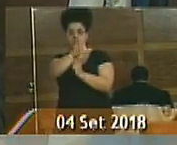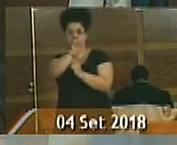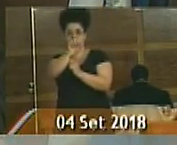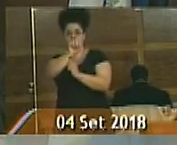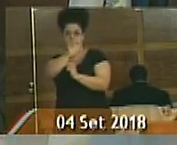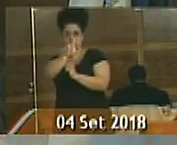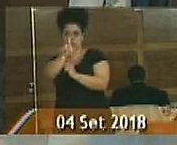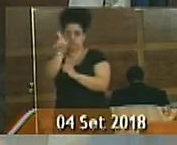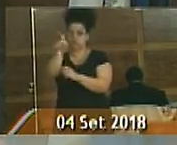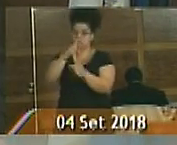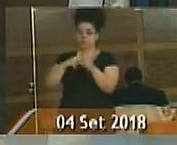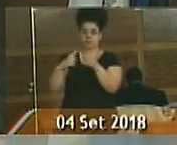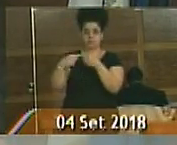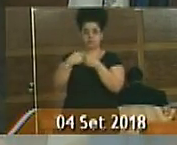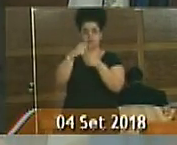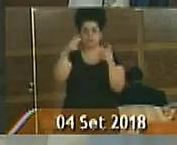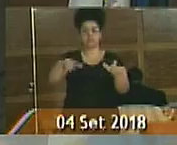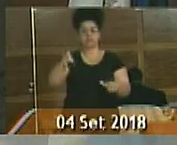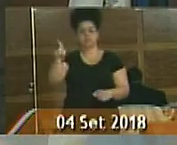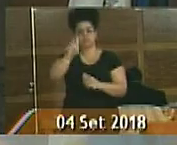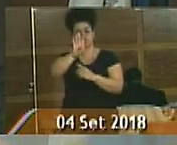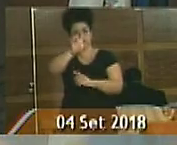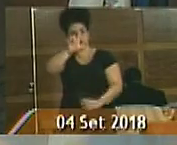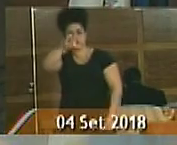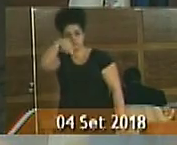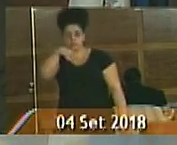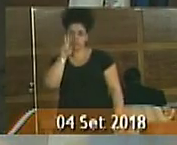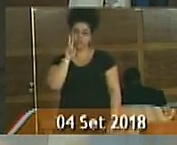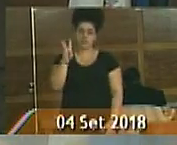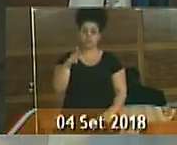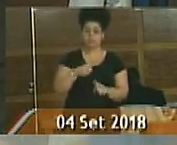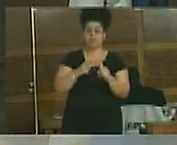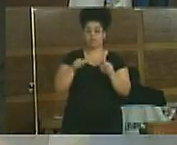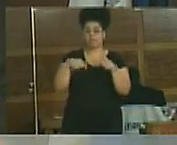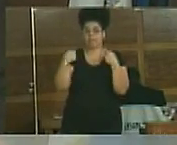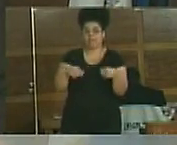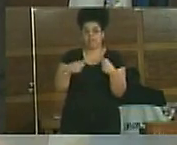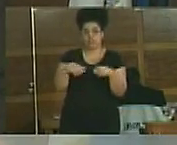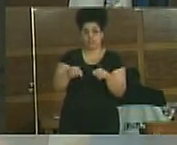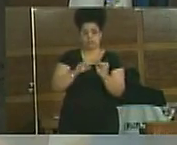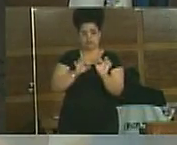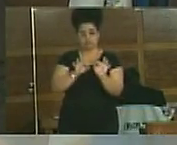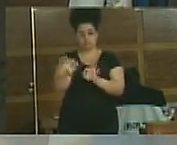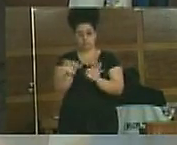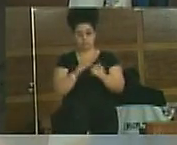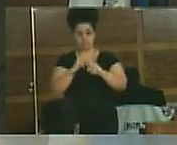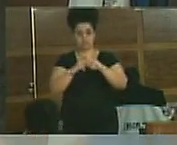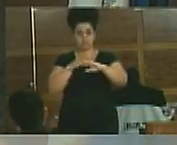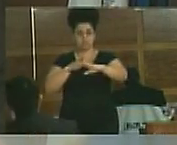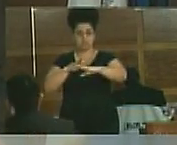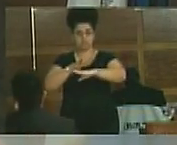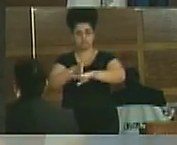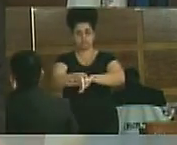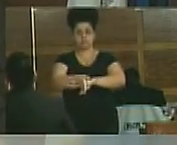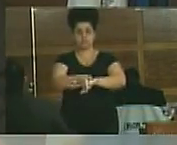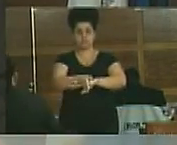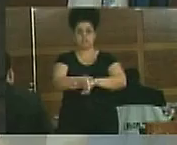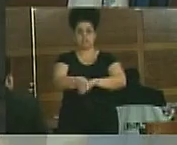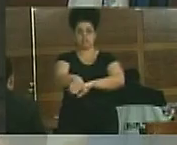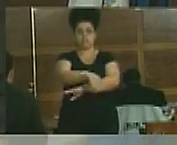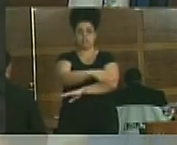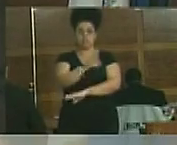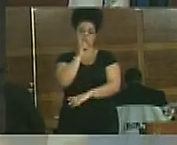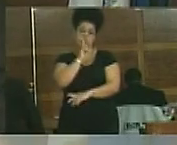bairro do Belém, né? Vendo que é muito necessário naquele local, porque ali é o único acesso que aquela comunidade tem,